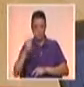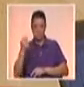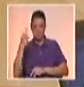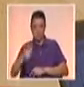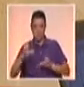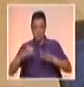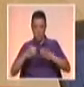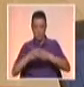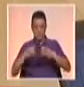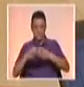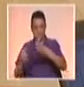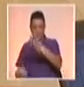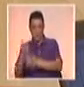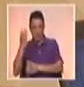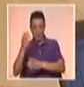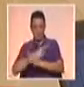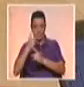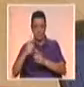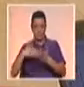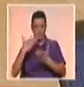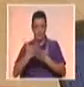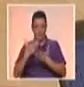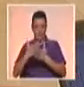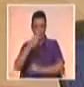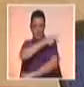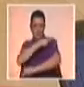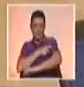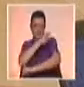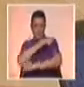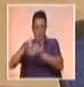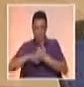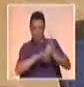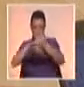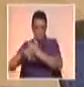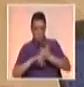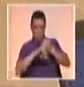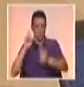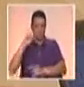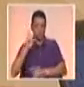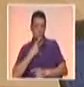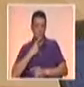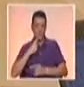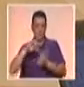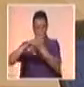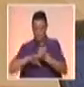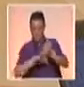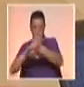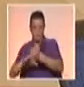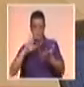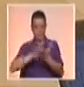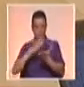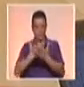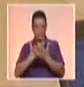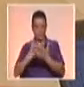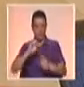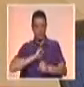uma comissão que congrega representantes de várias associações de surdos e de associações de intérpretes também, porque existe a